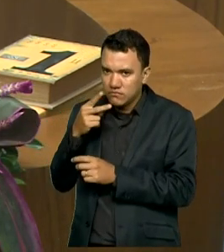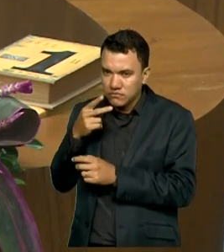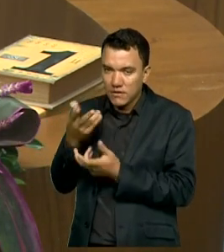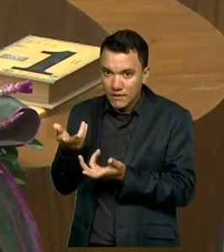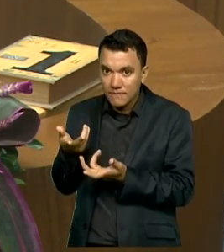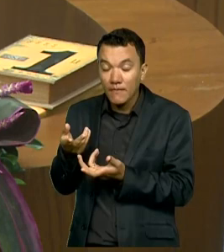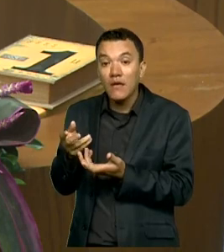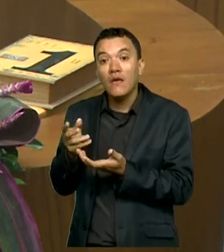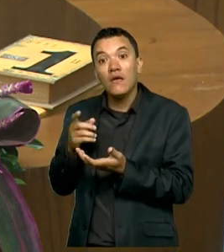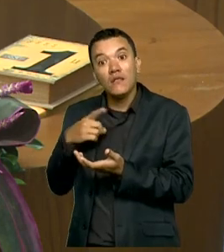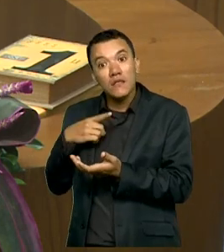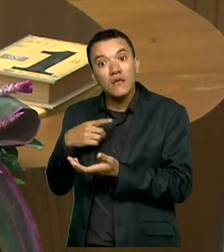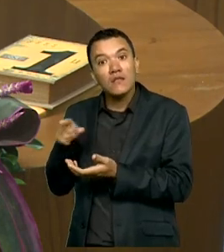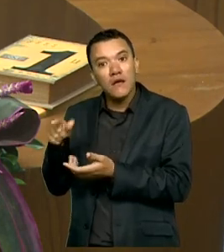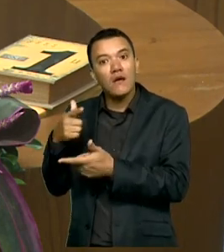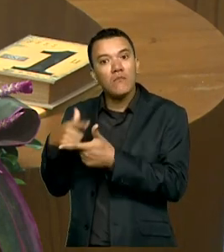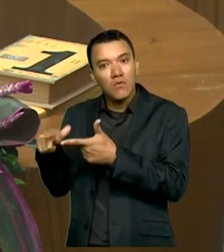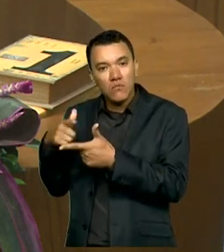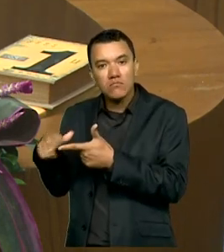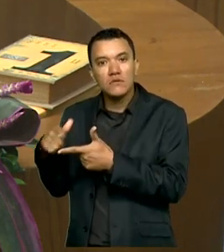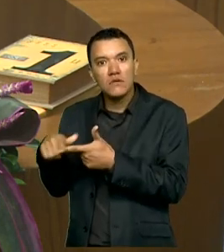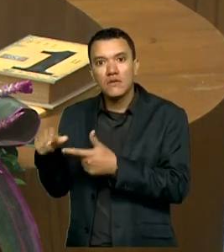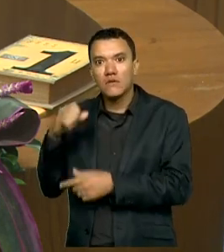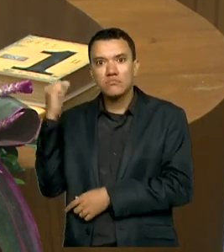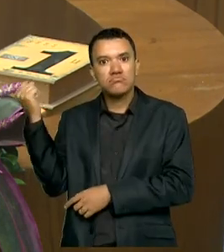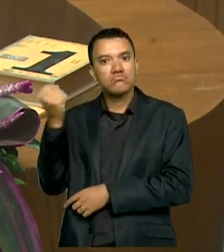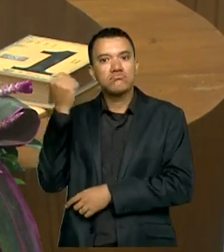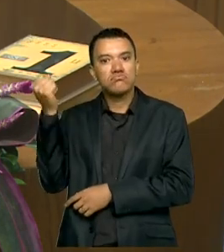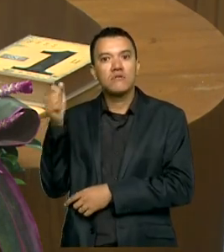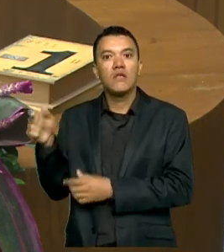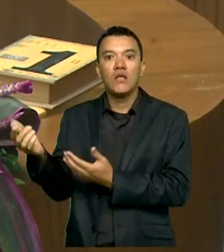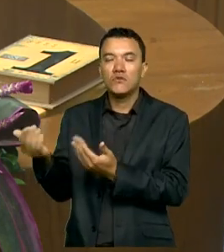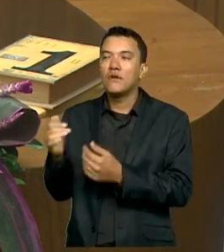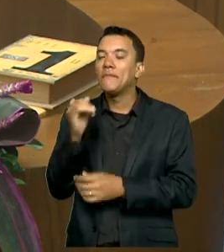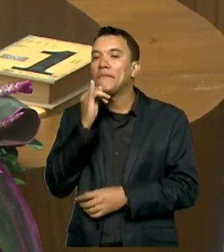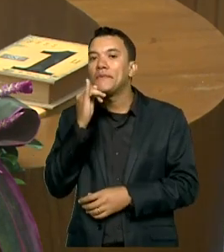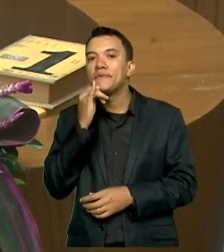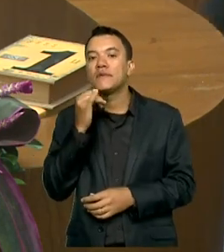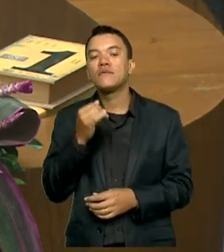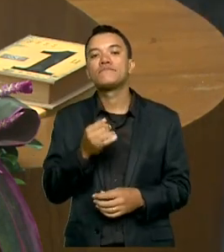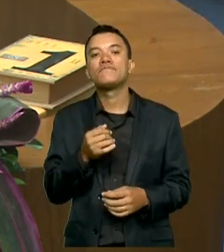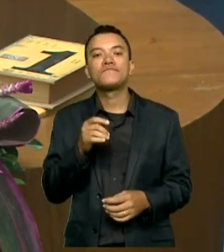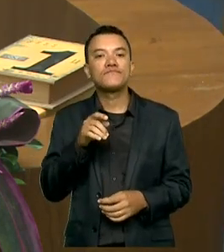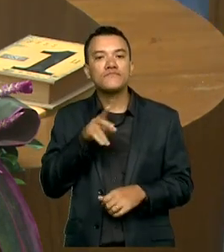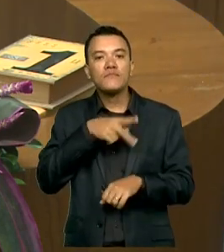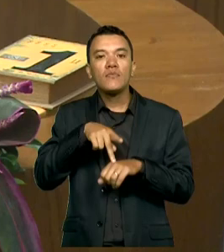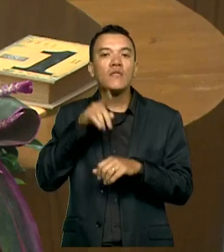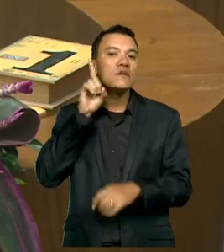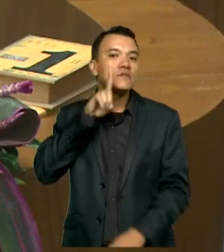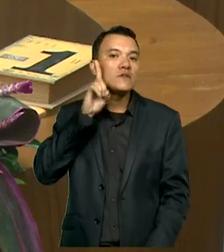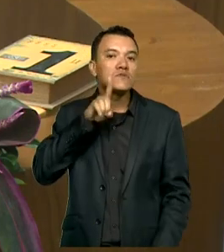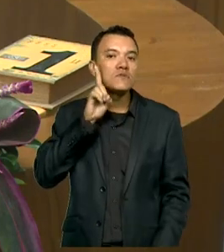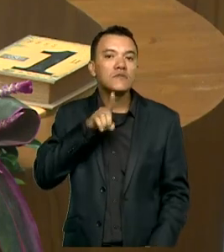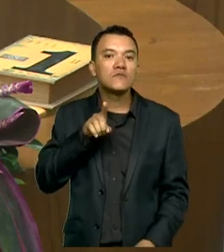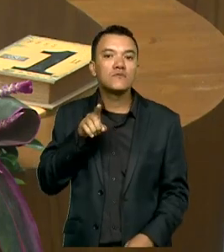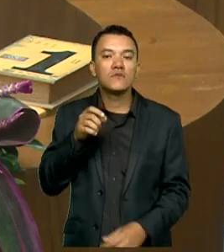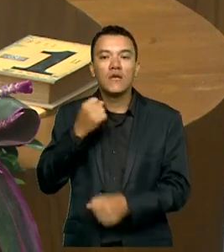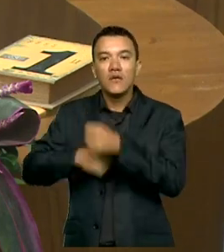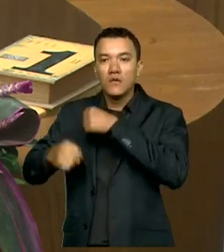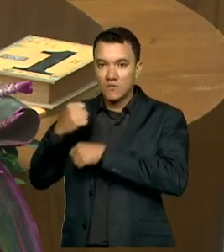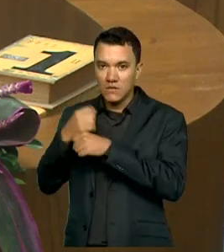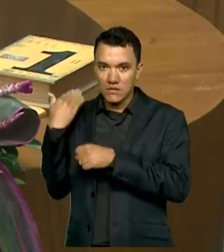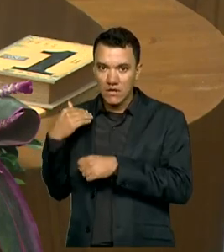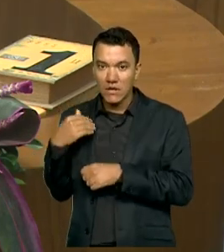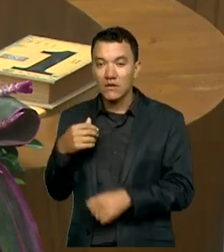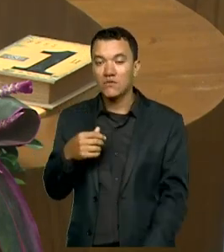já problemas graves de jovens. Só nos Estados Unidos, no ano passado, 70 jovens vieram a